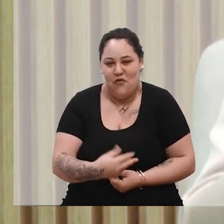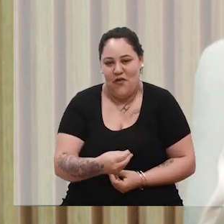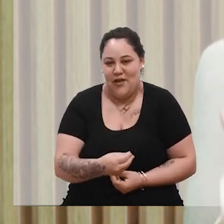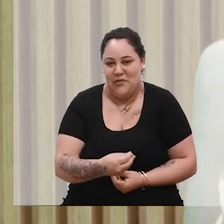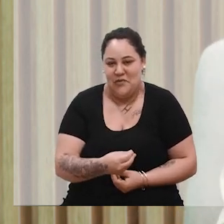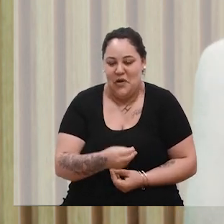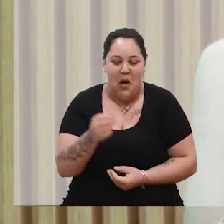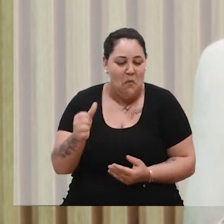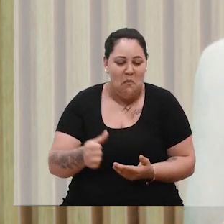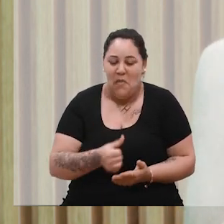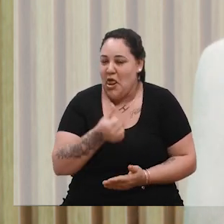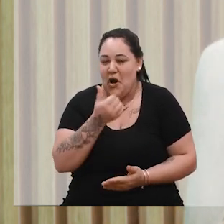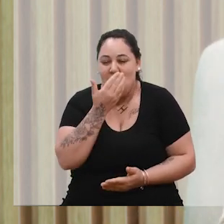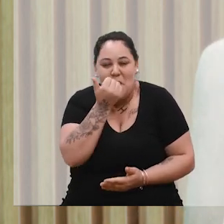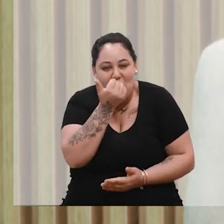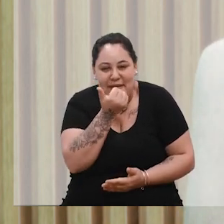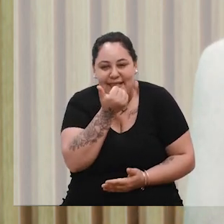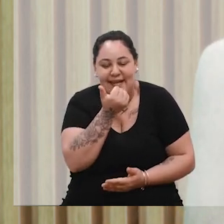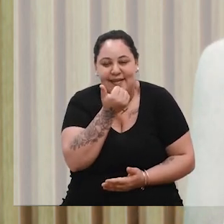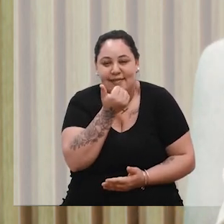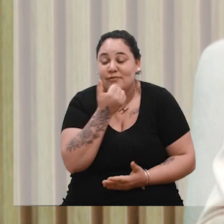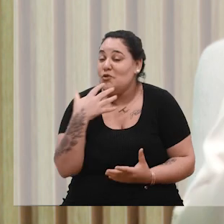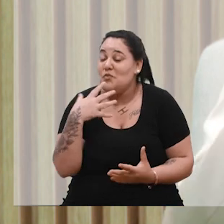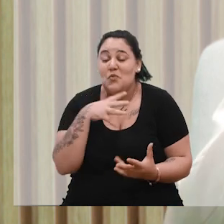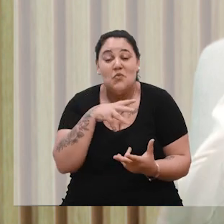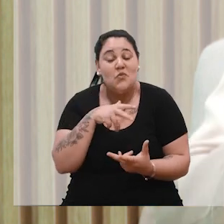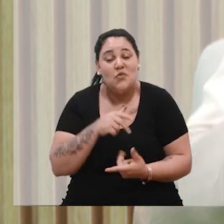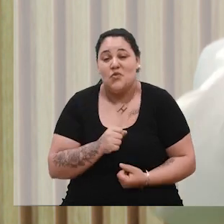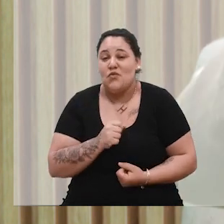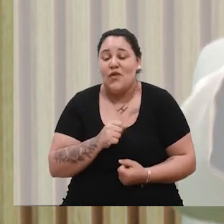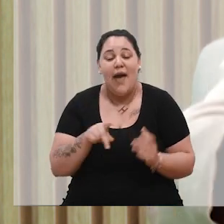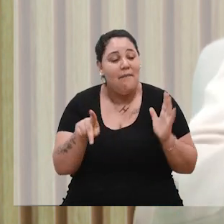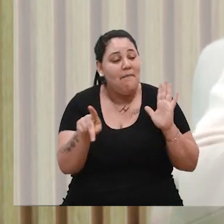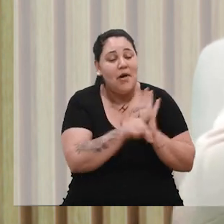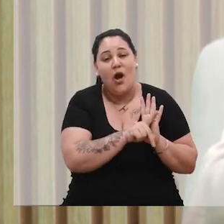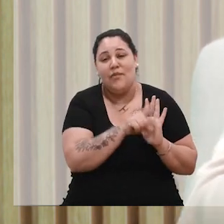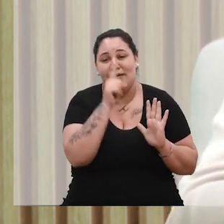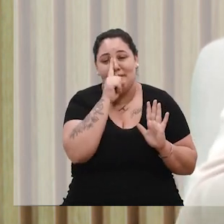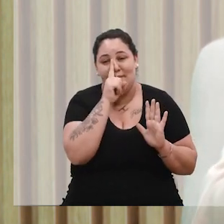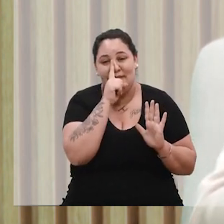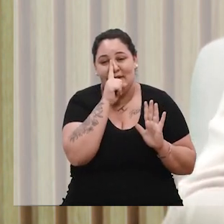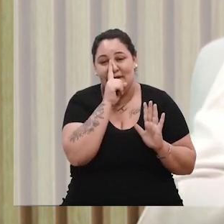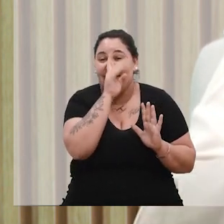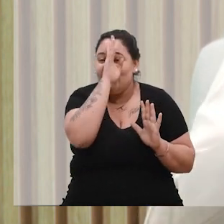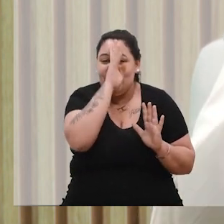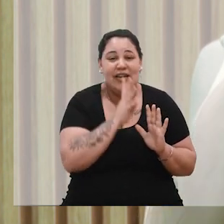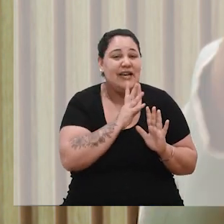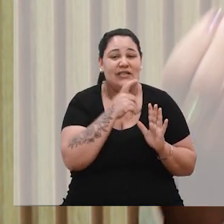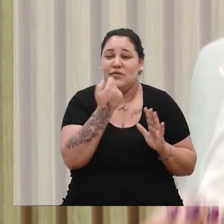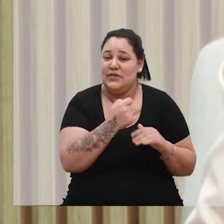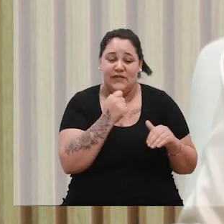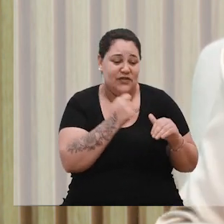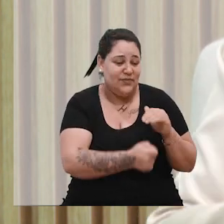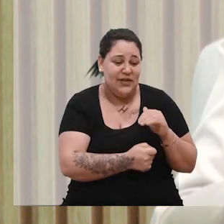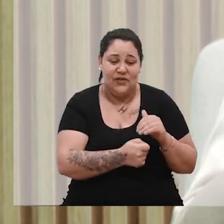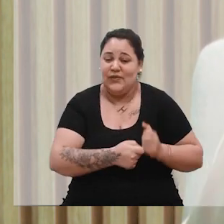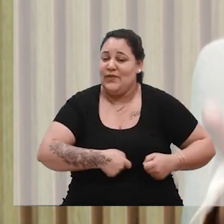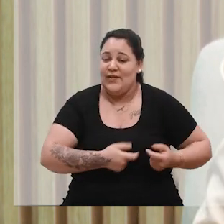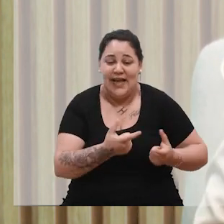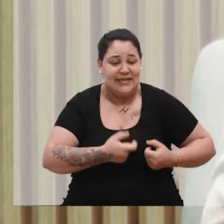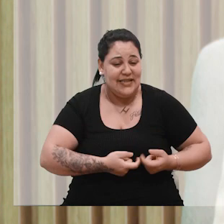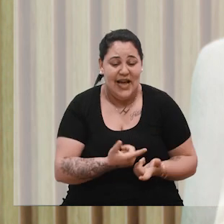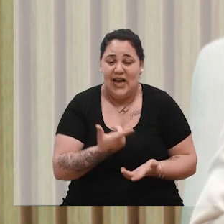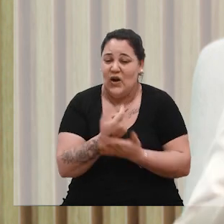que é o melhor alimento do mundo e é de graça. Tu não precisa fazer nenhum investimento, comprar, gastar, ter que achar jeitos, né,